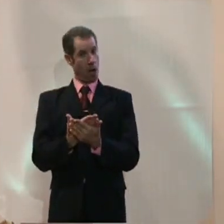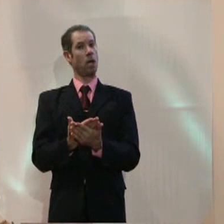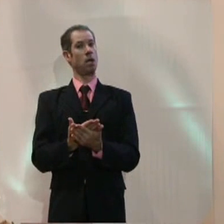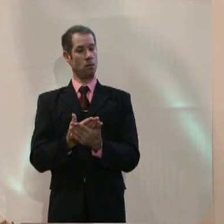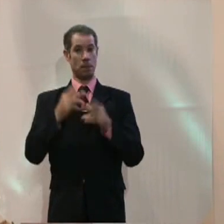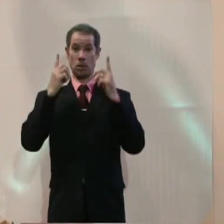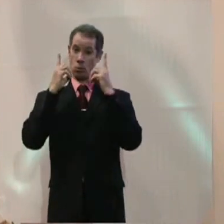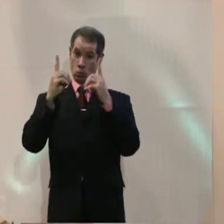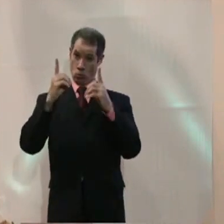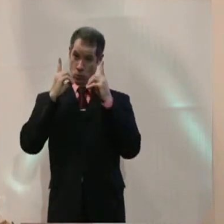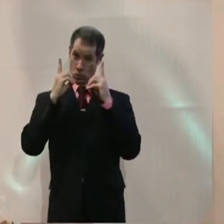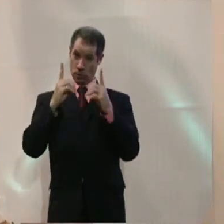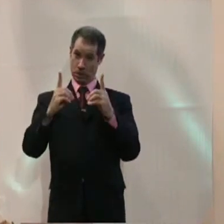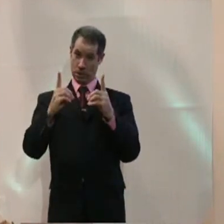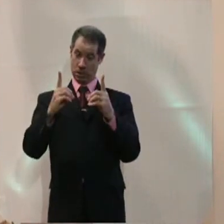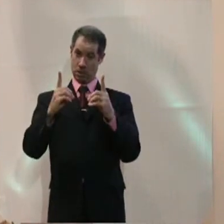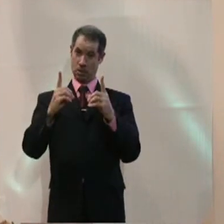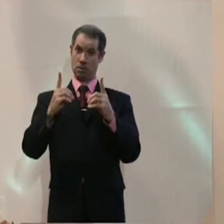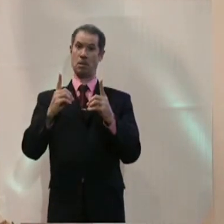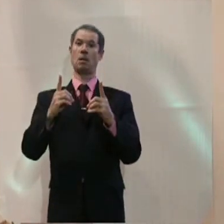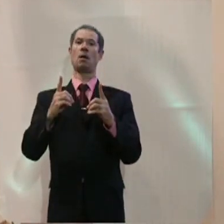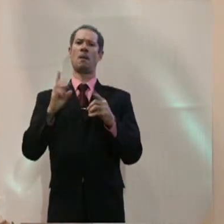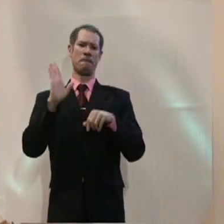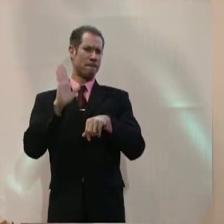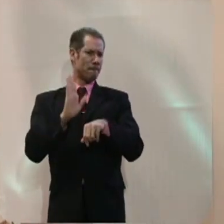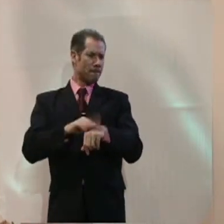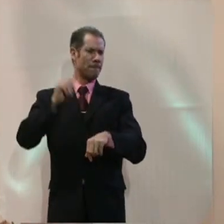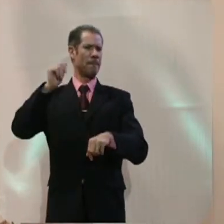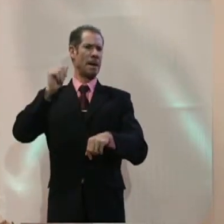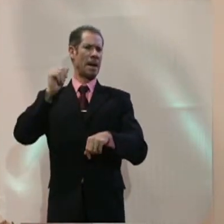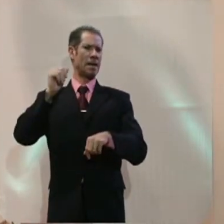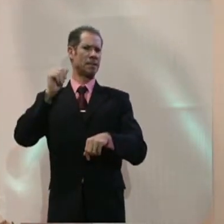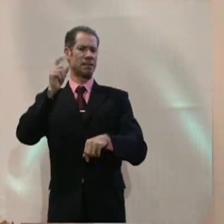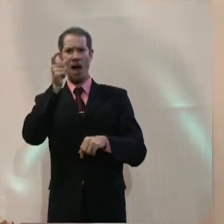das doutrinas que são mais